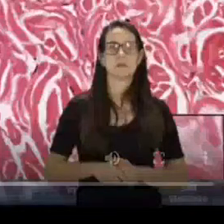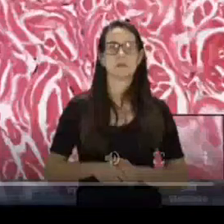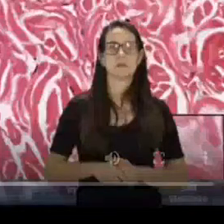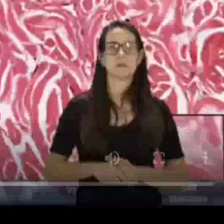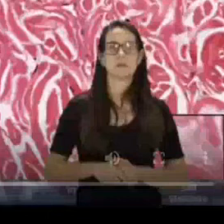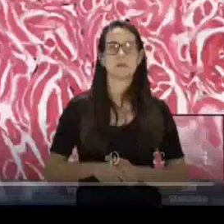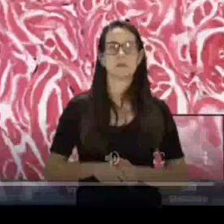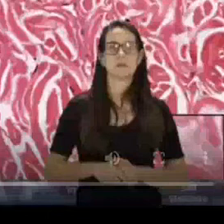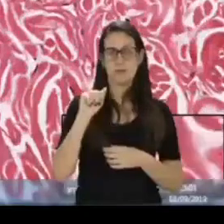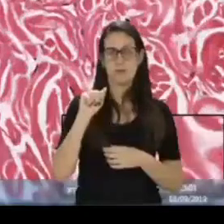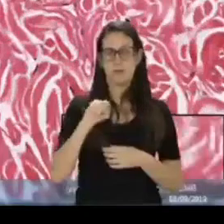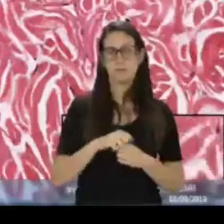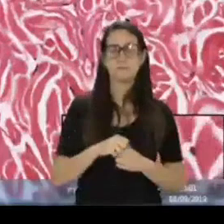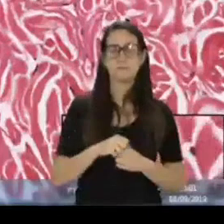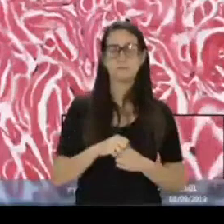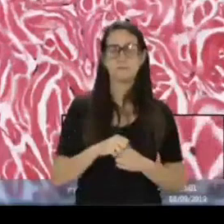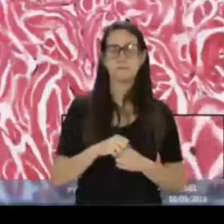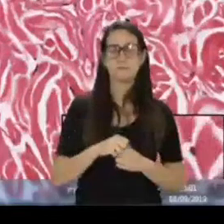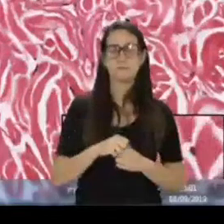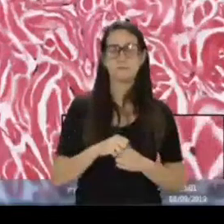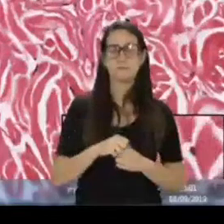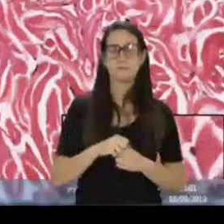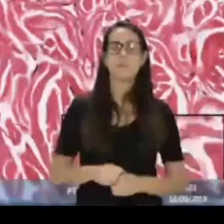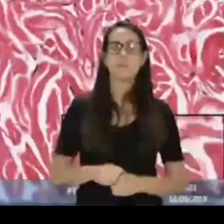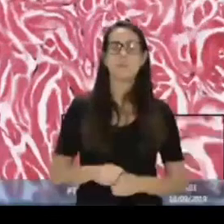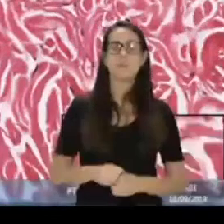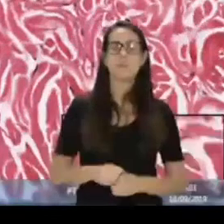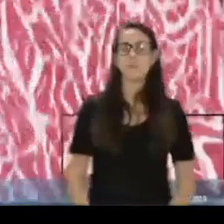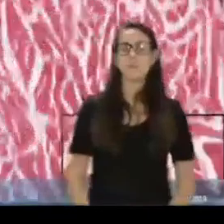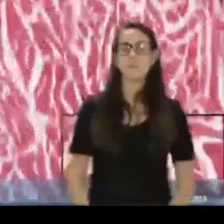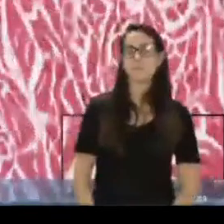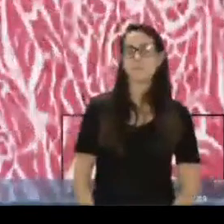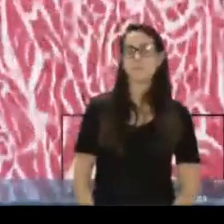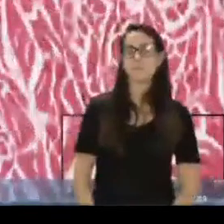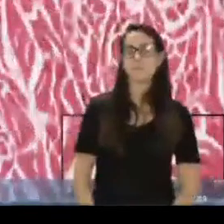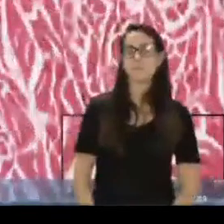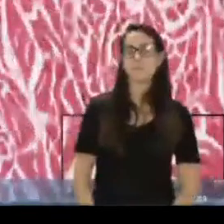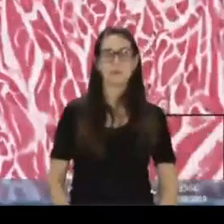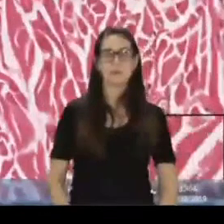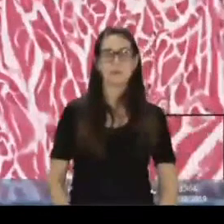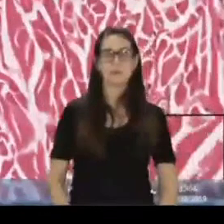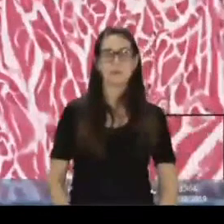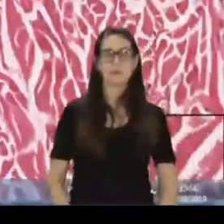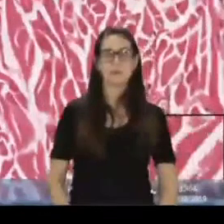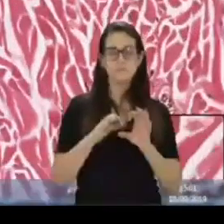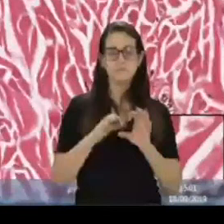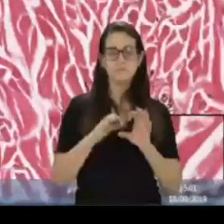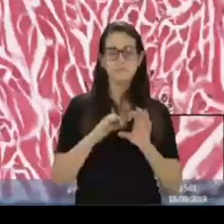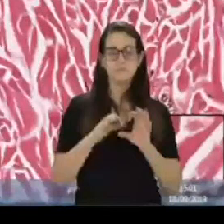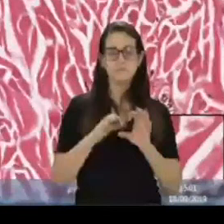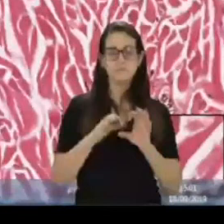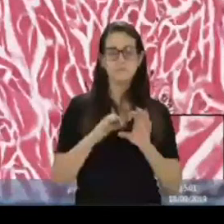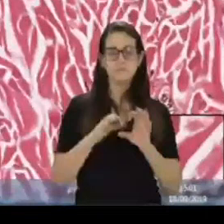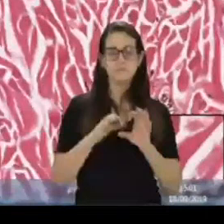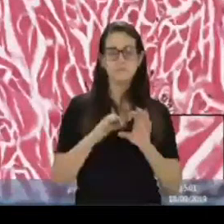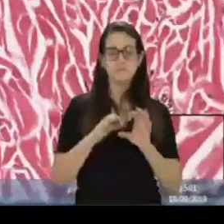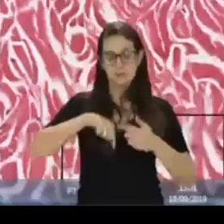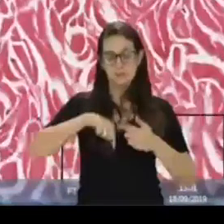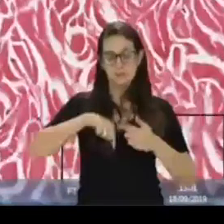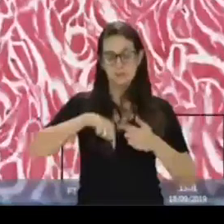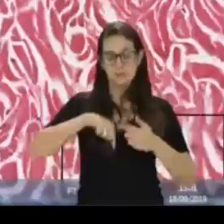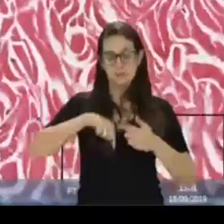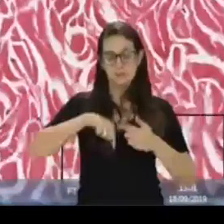muco, secreção de muco. Então, que também vão estar associados com os processos de digestão.